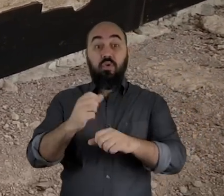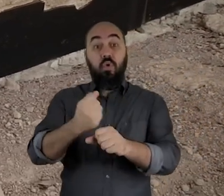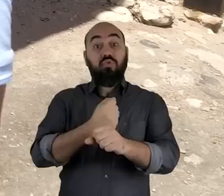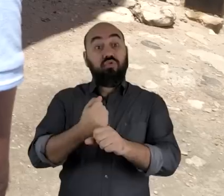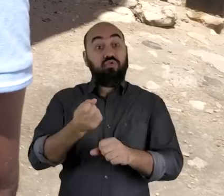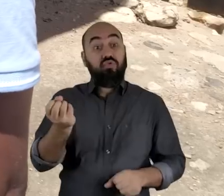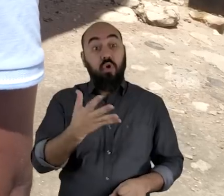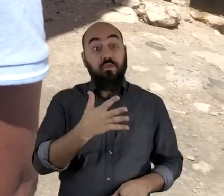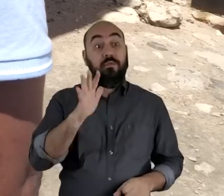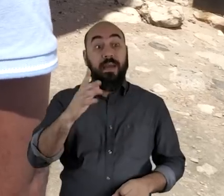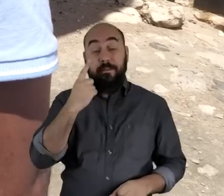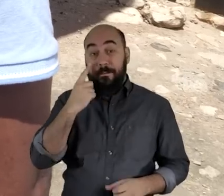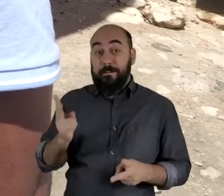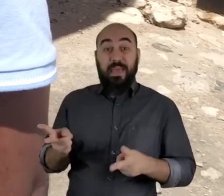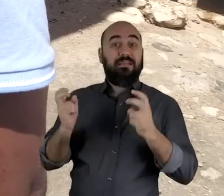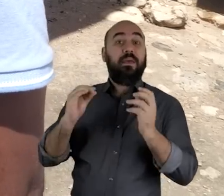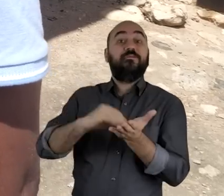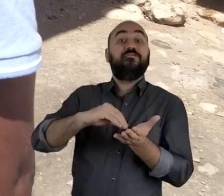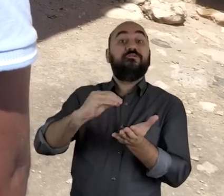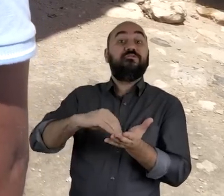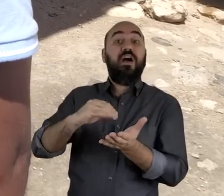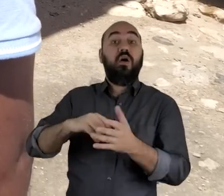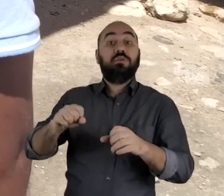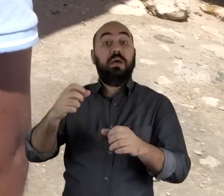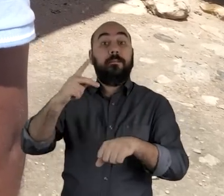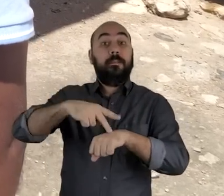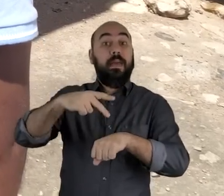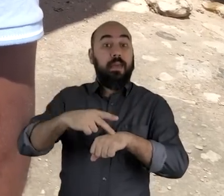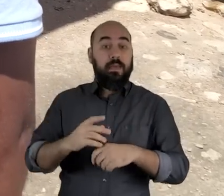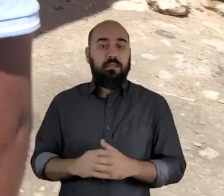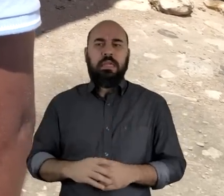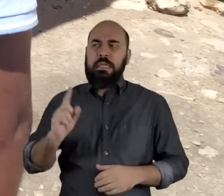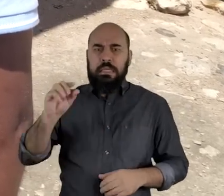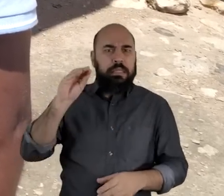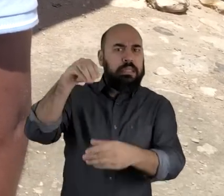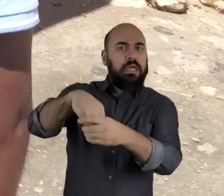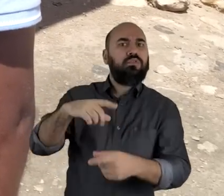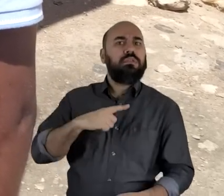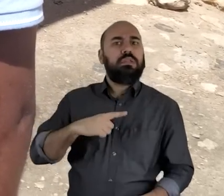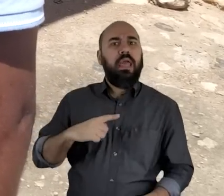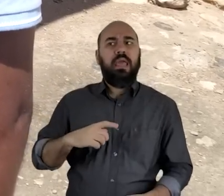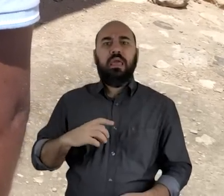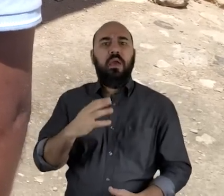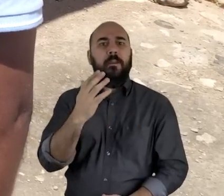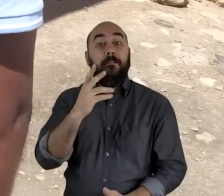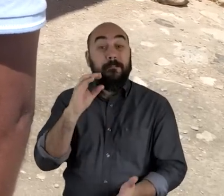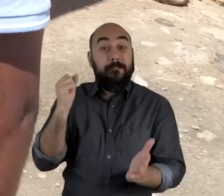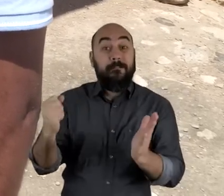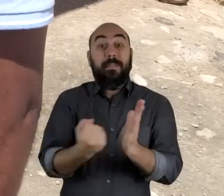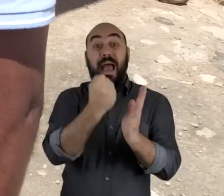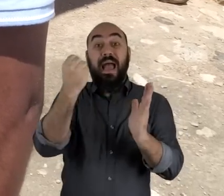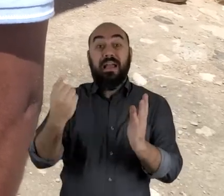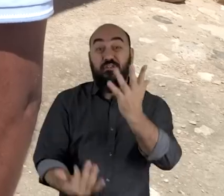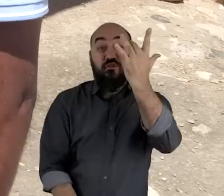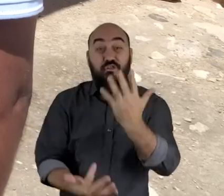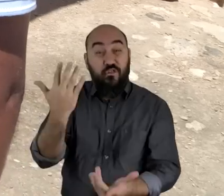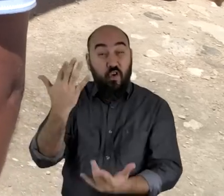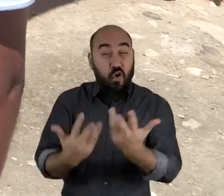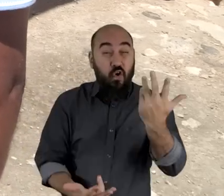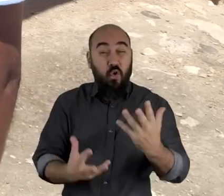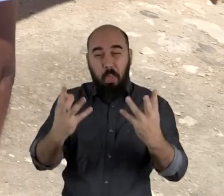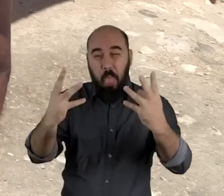E lá dentro é muito visível também marcas de cinza, de queimado, tá certo? Vamos mostrar as cinzas que tem